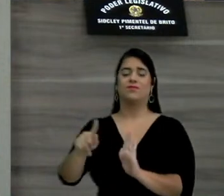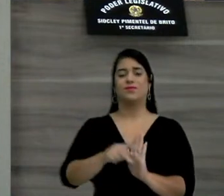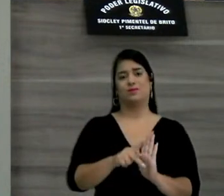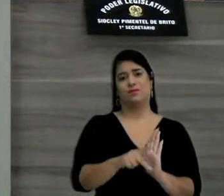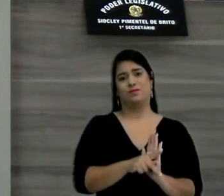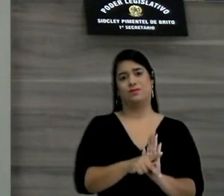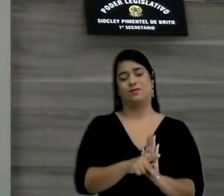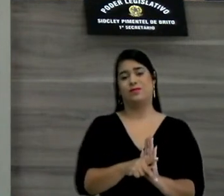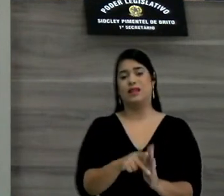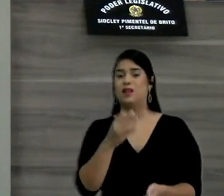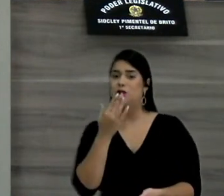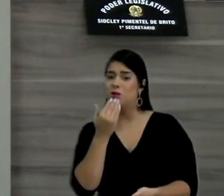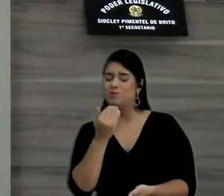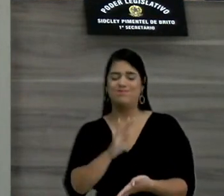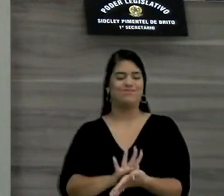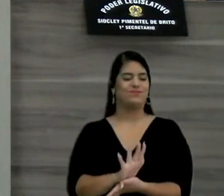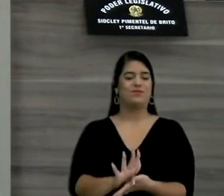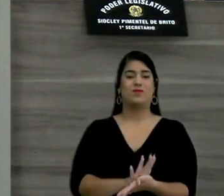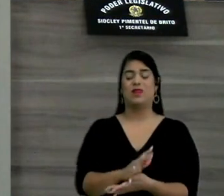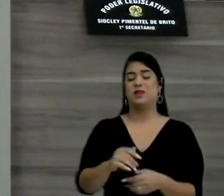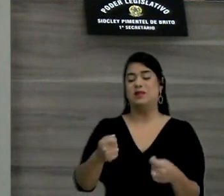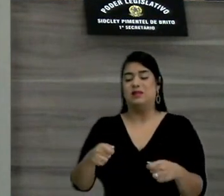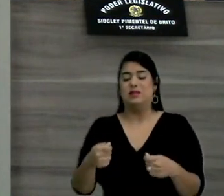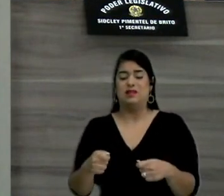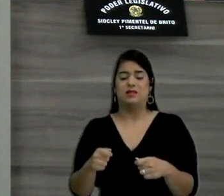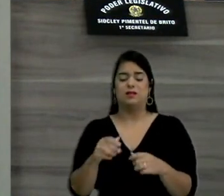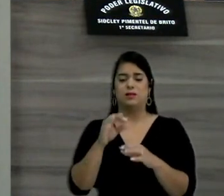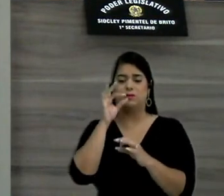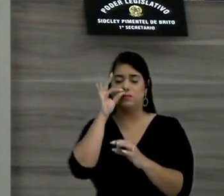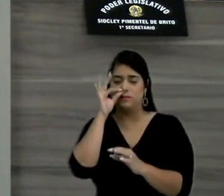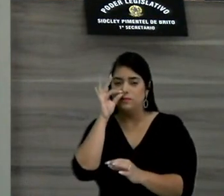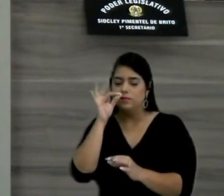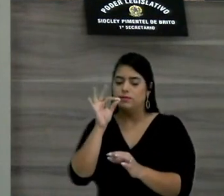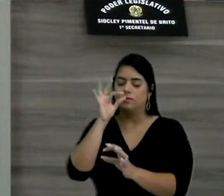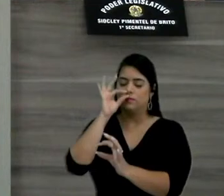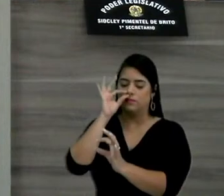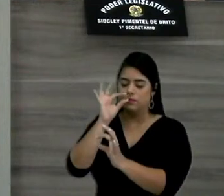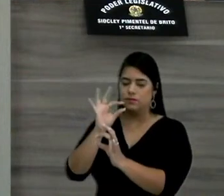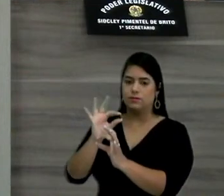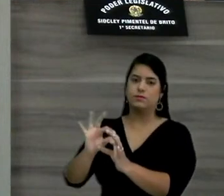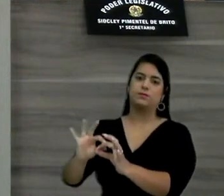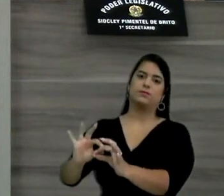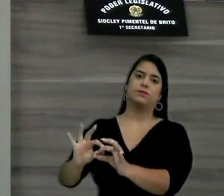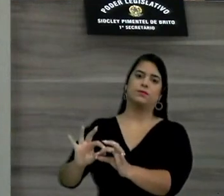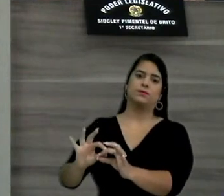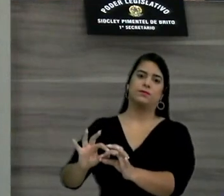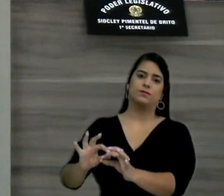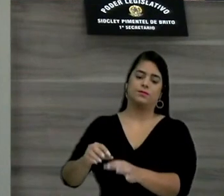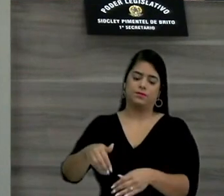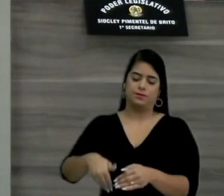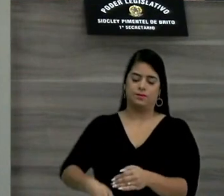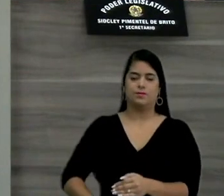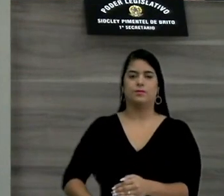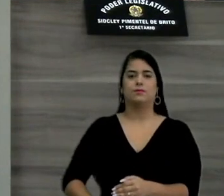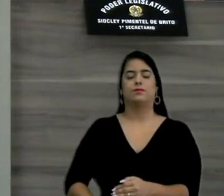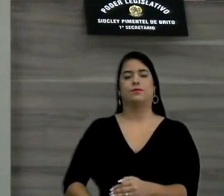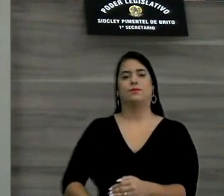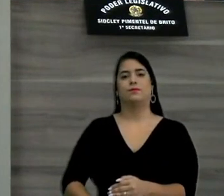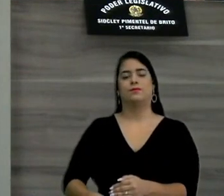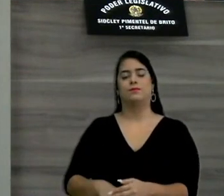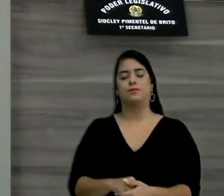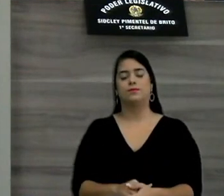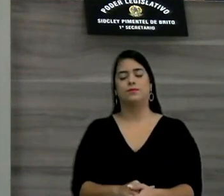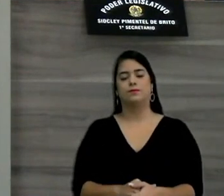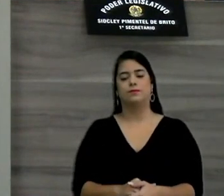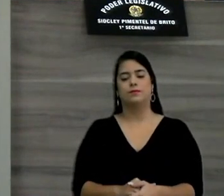por sonda GTI porém conforme relatório médico apresenta-se estável clinicamente para alta hospitalar para internamento